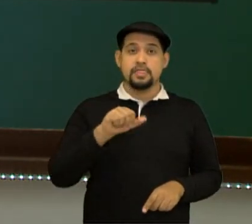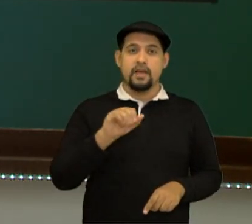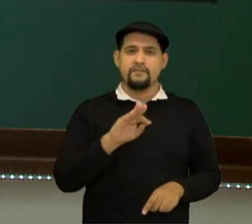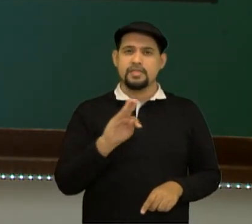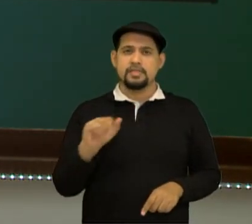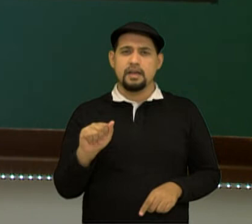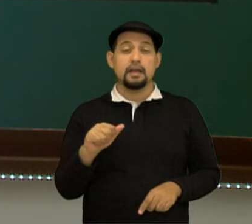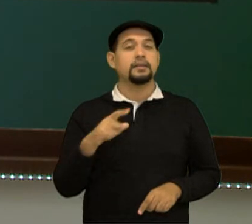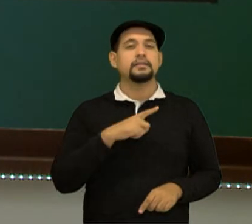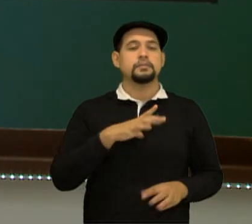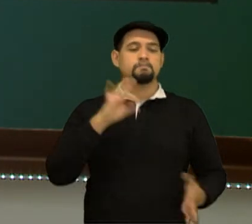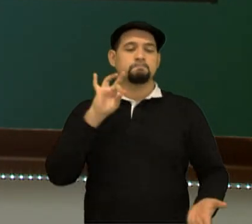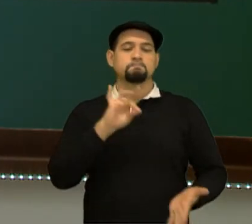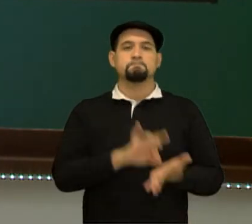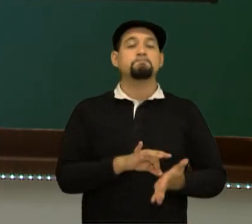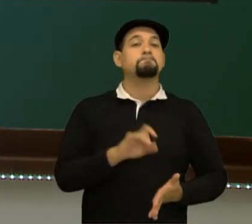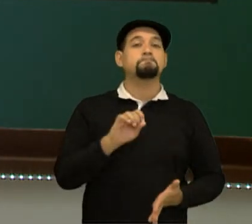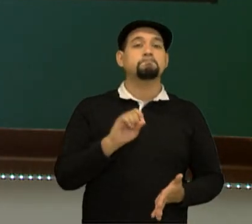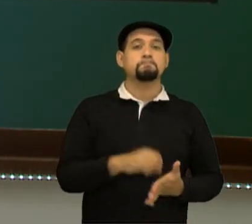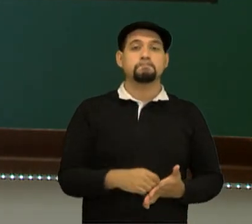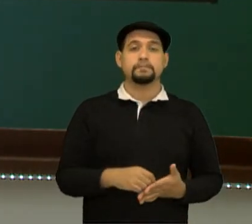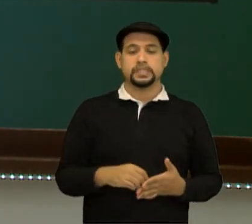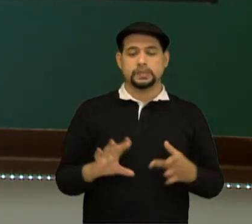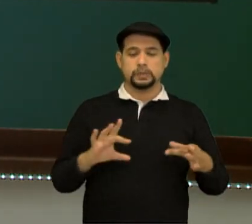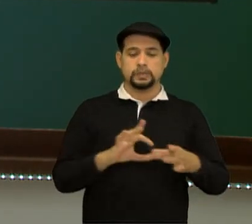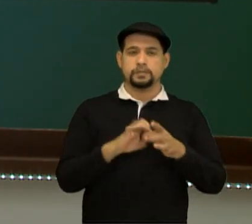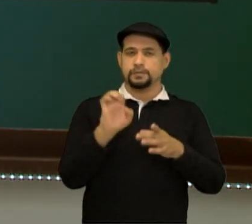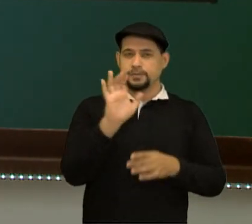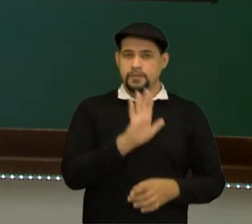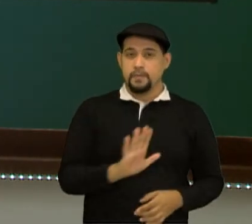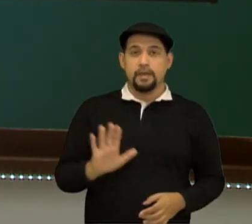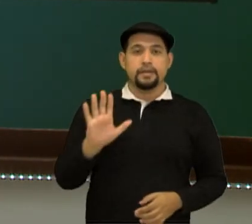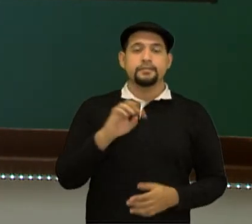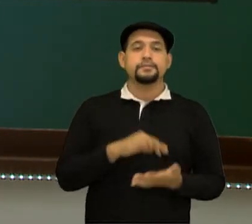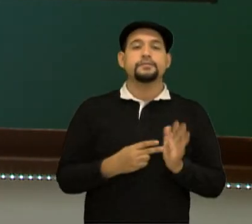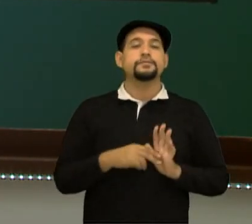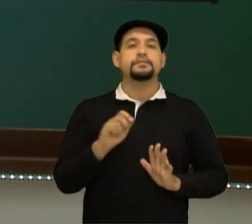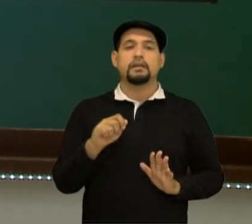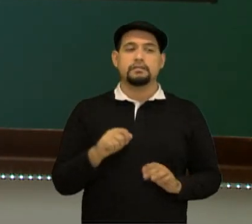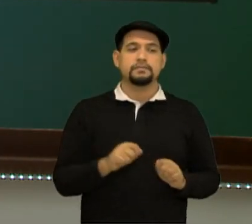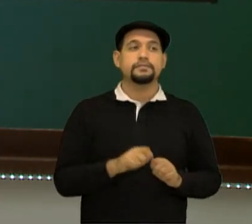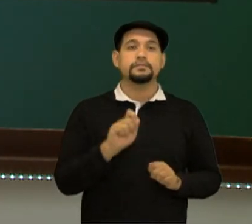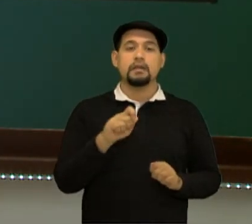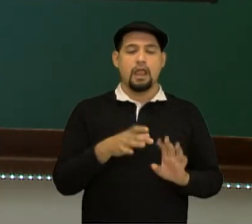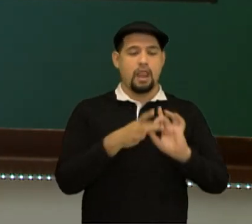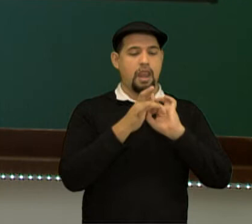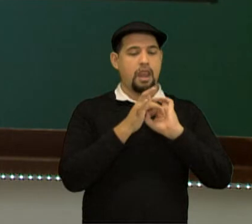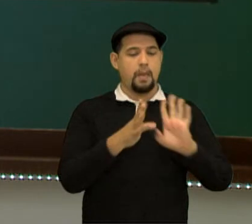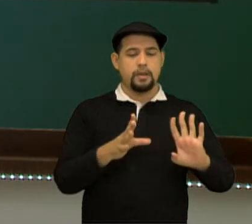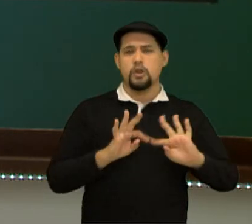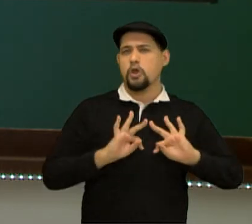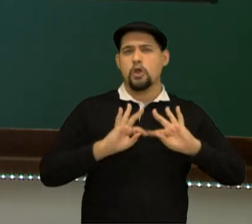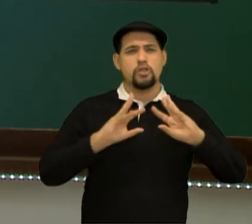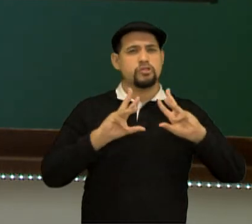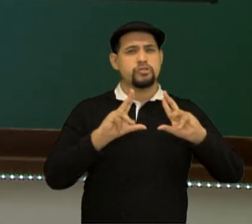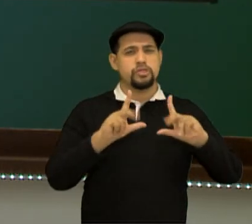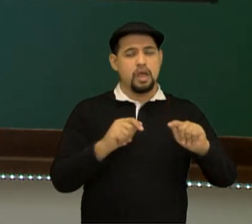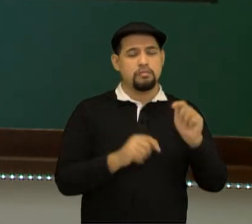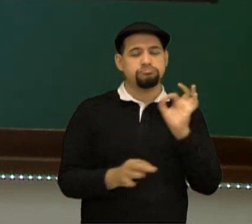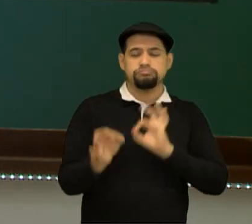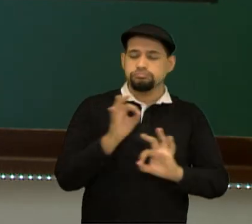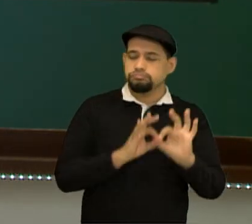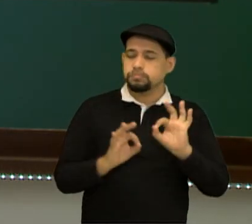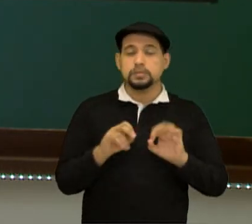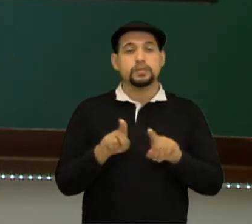nós temos a consolidação da União Europeia esta consolidação estabelece então a liberdade total de